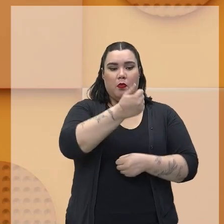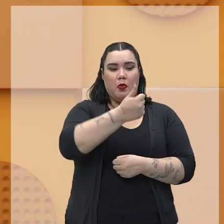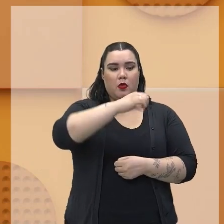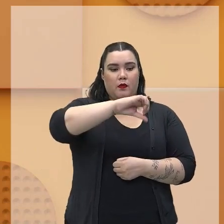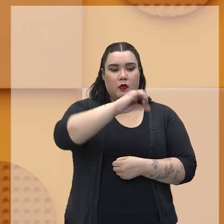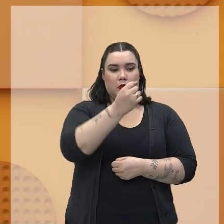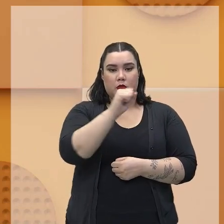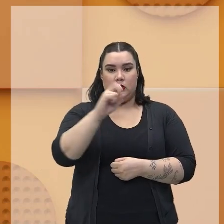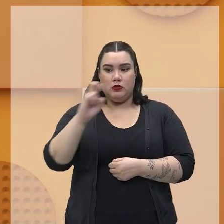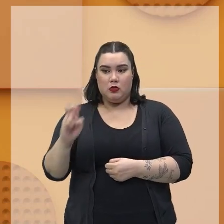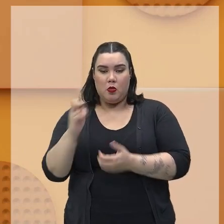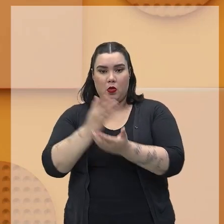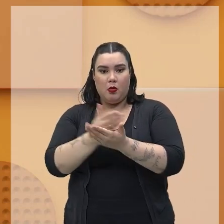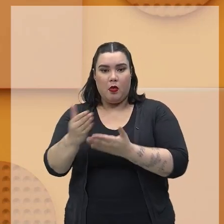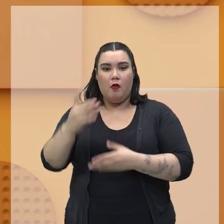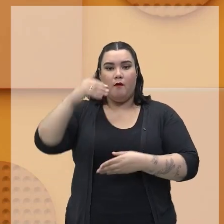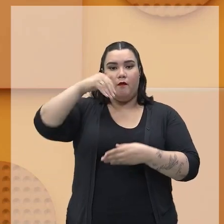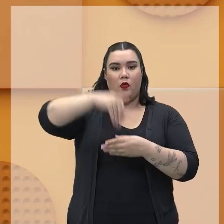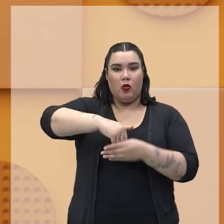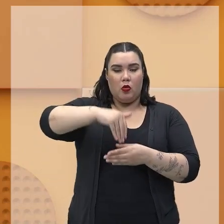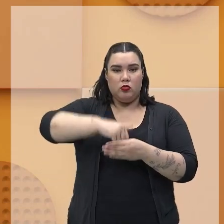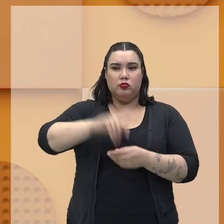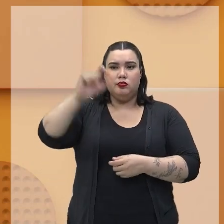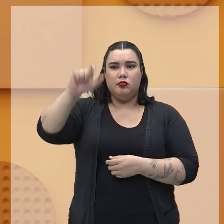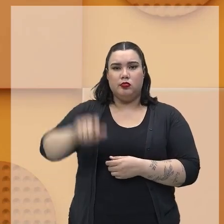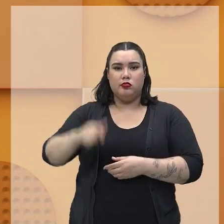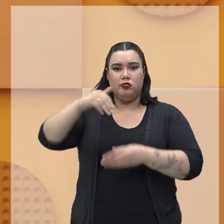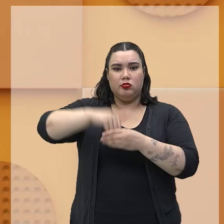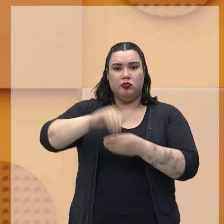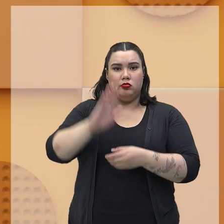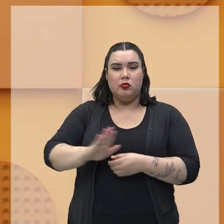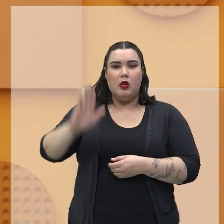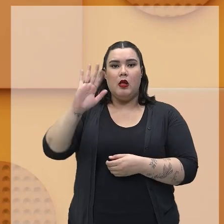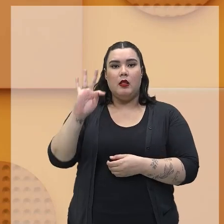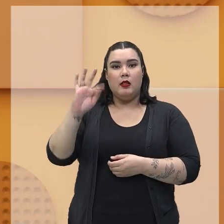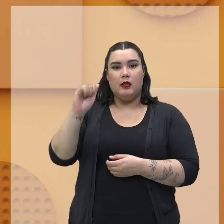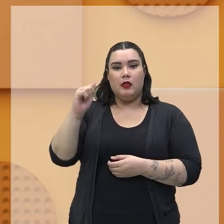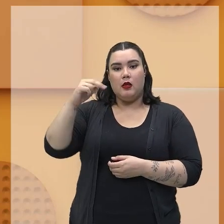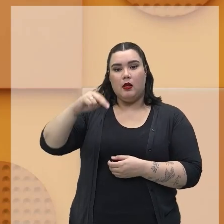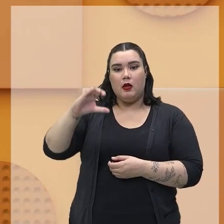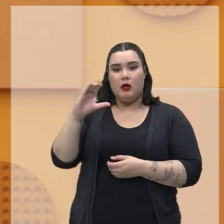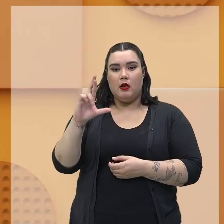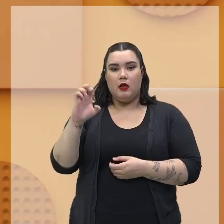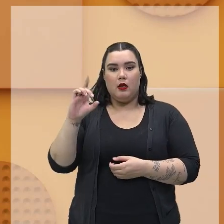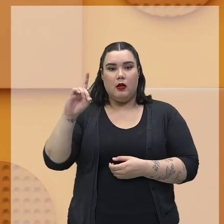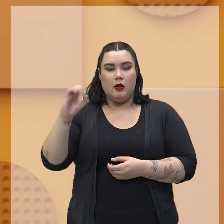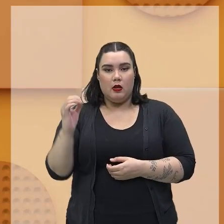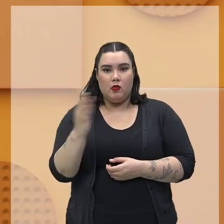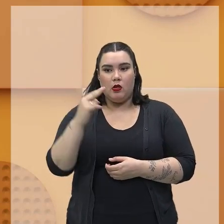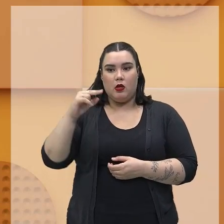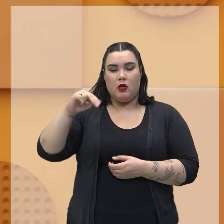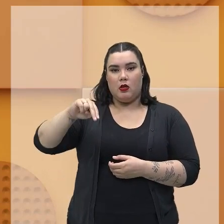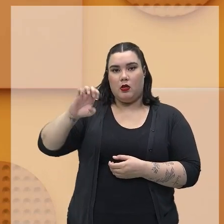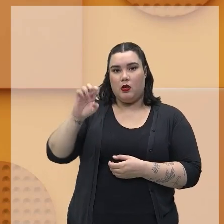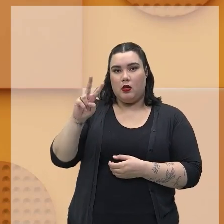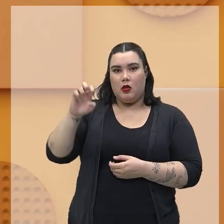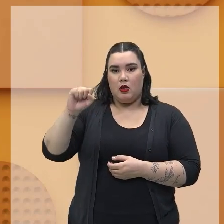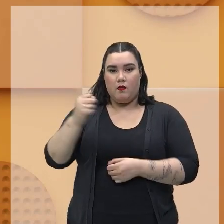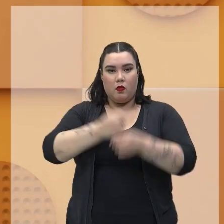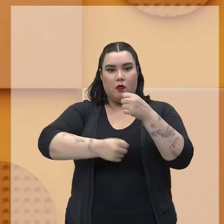1985, com a eleição de Tancredo Neves, de forma indireta ainda, tá, gente? Lá no ano de 85,